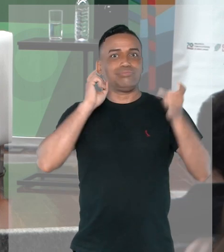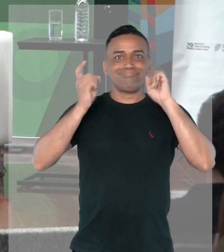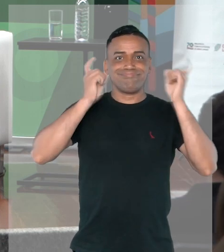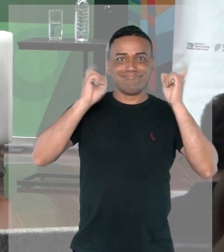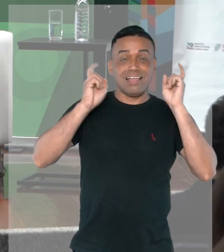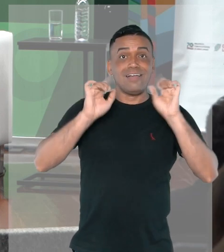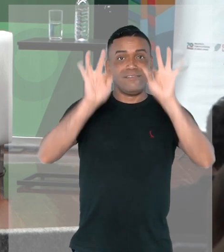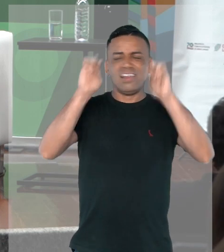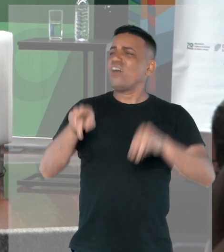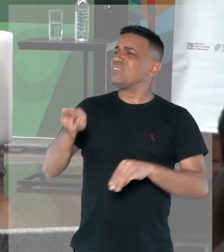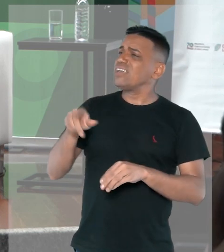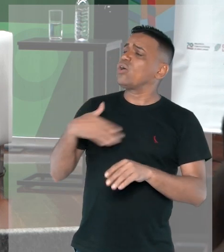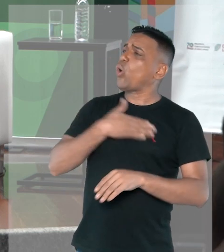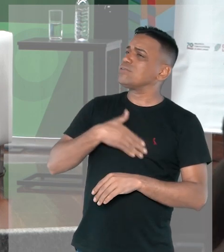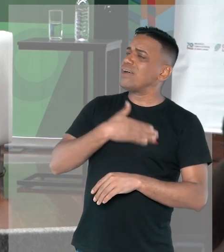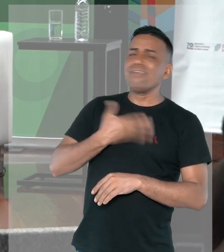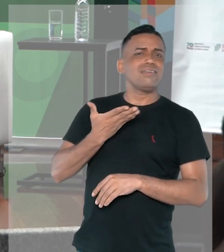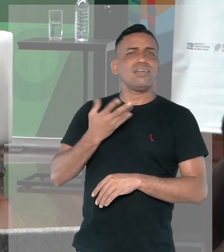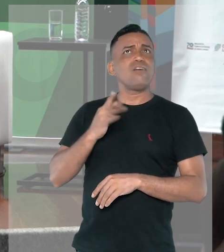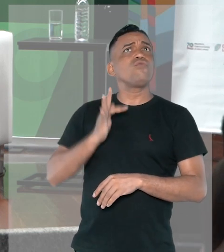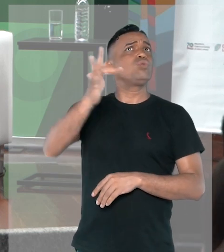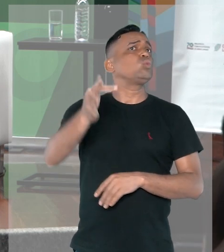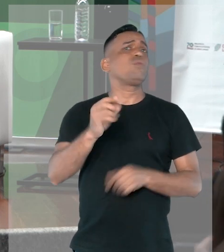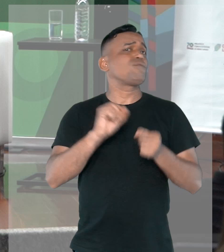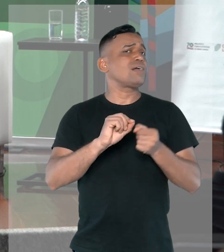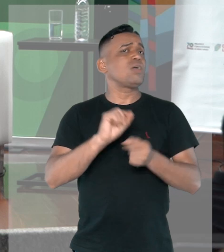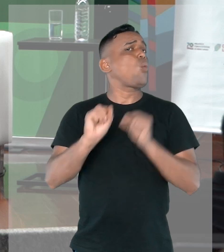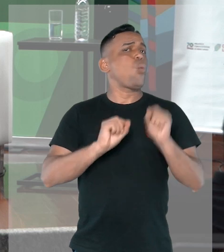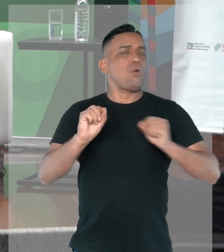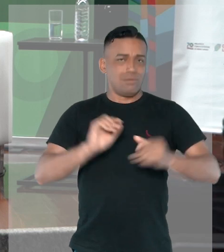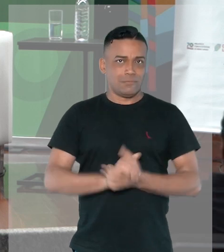encontro perguntamos, o que você gostaria, como é que você se vê no futuro?